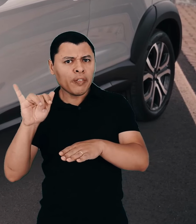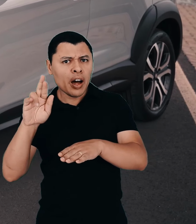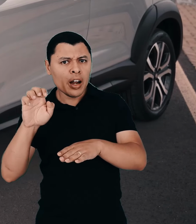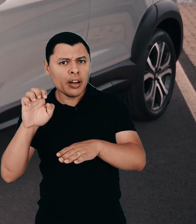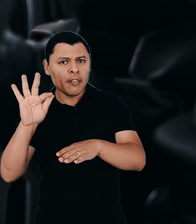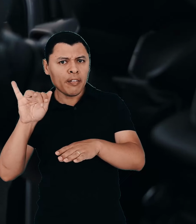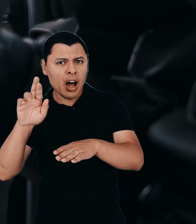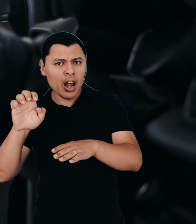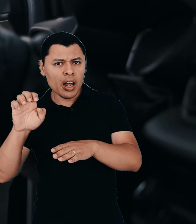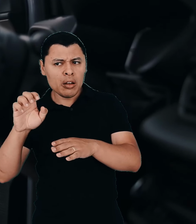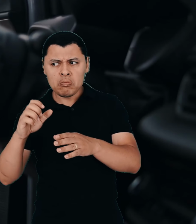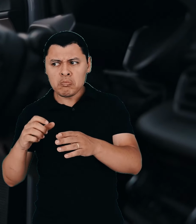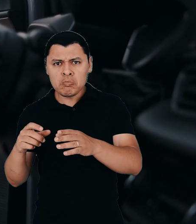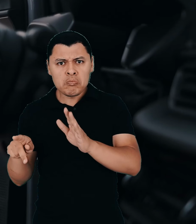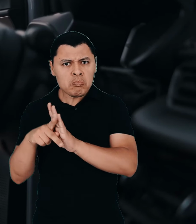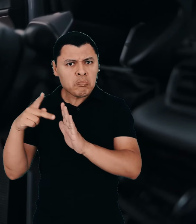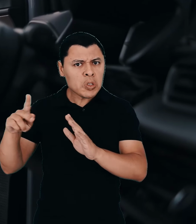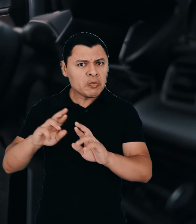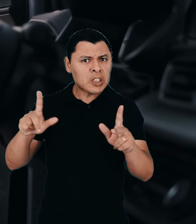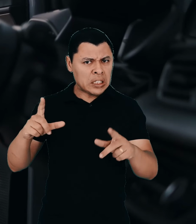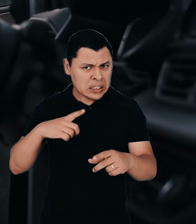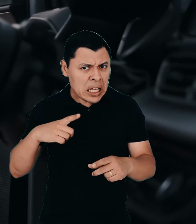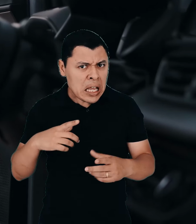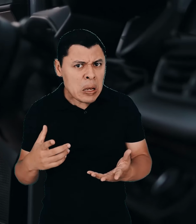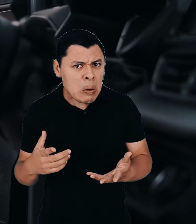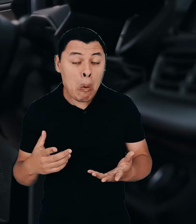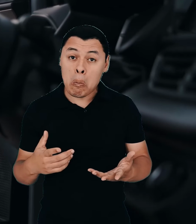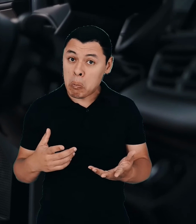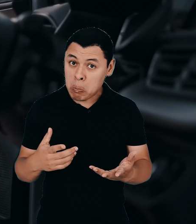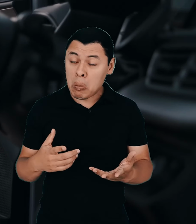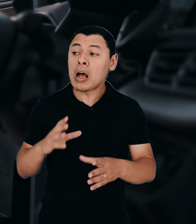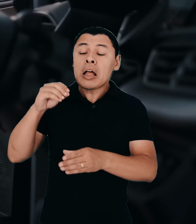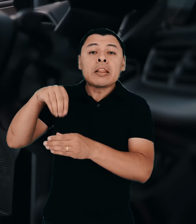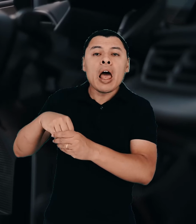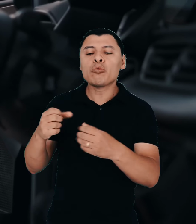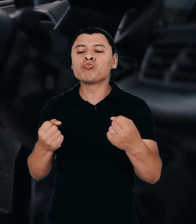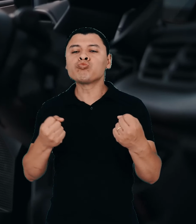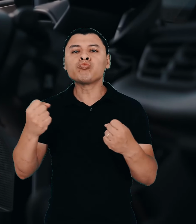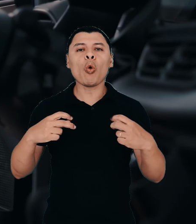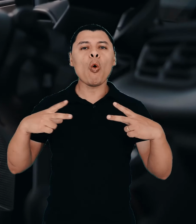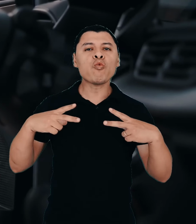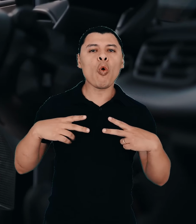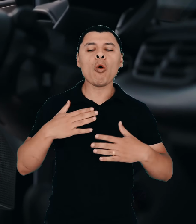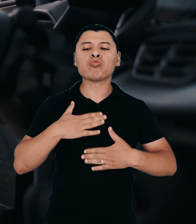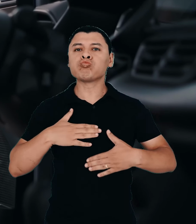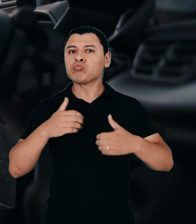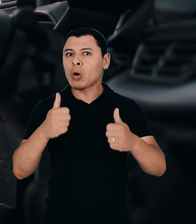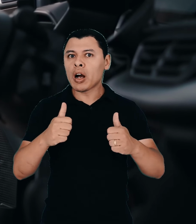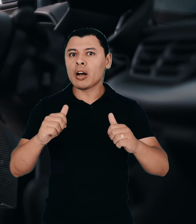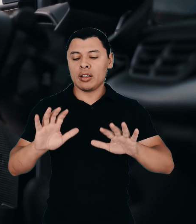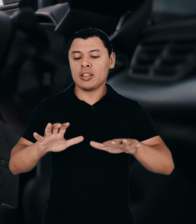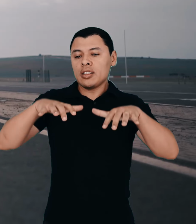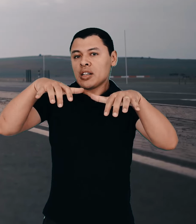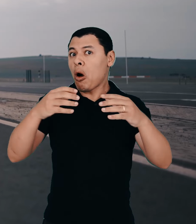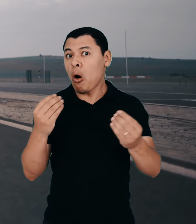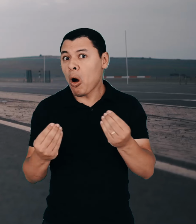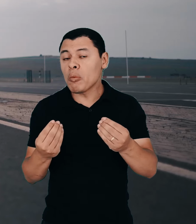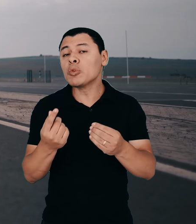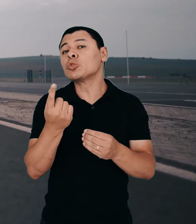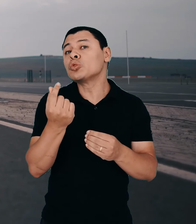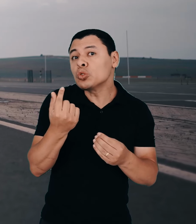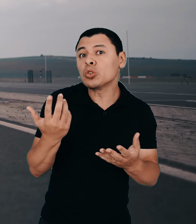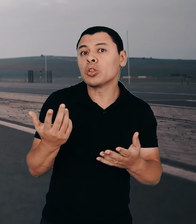1.3 também? E como é que é então o acabamento interno, sistema de infotainment, ergonomia ao volante, espaço traseiro e porta-malas? Quanto